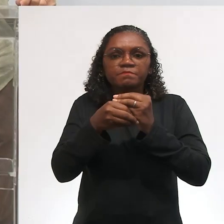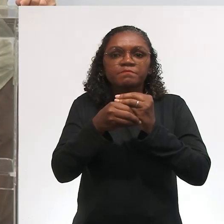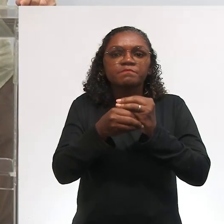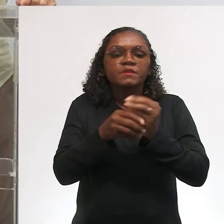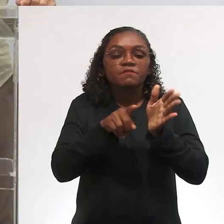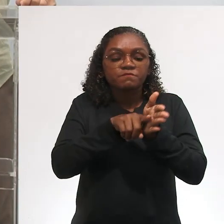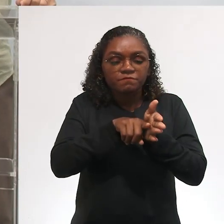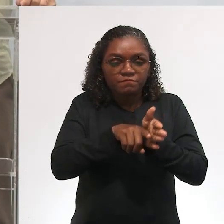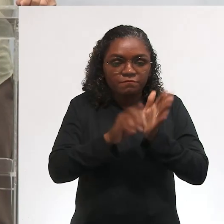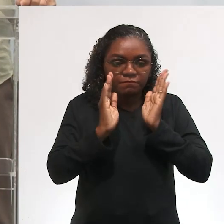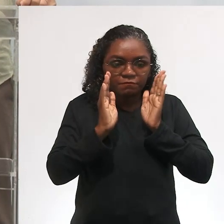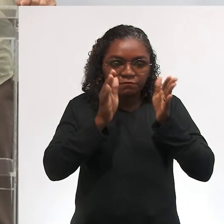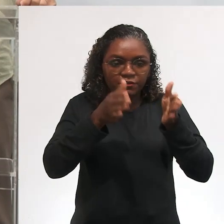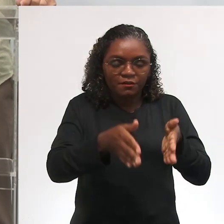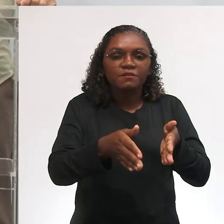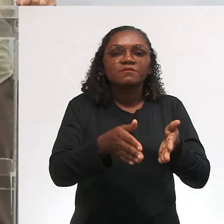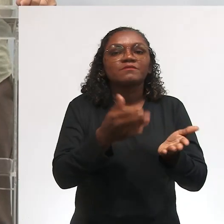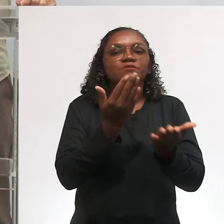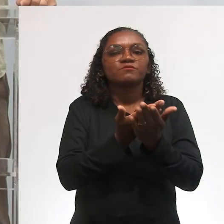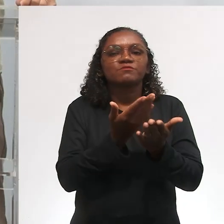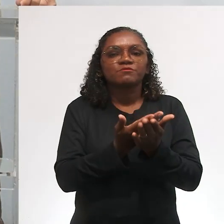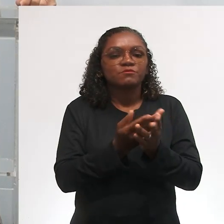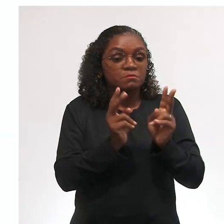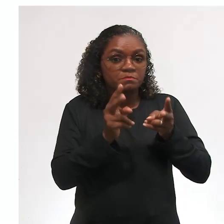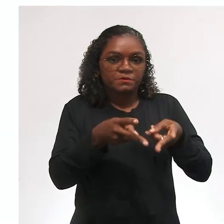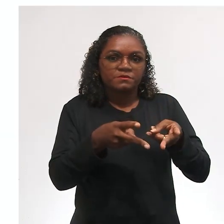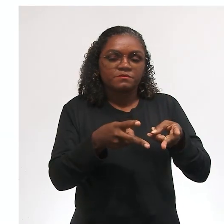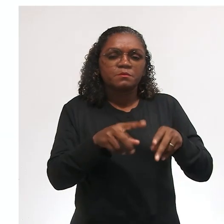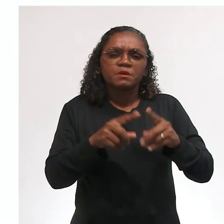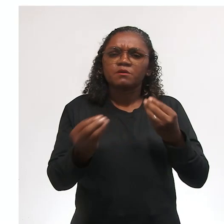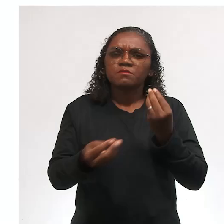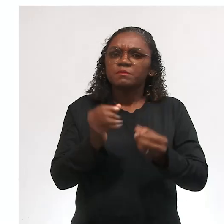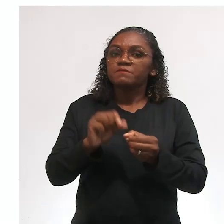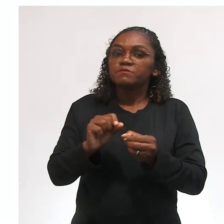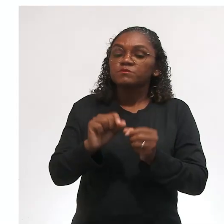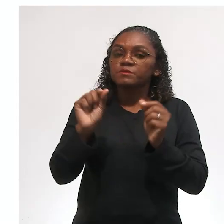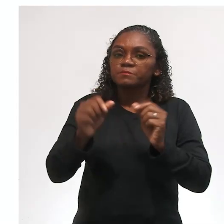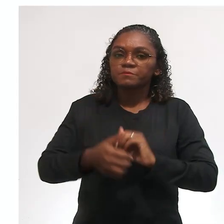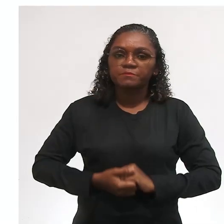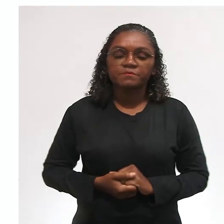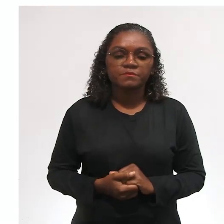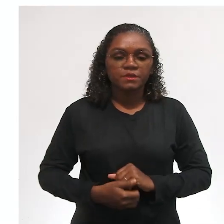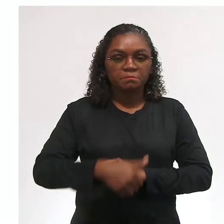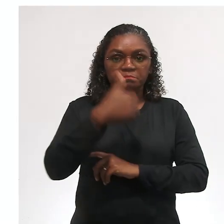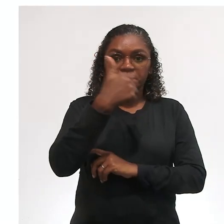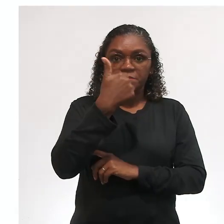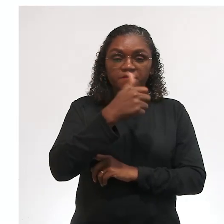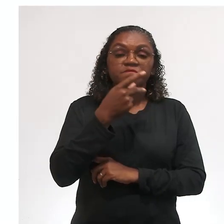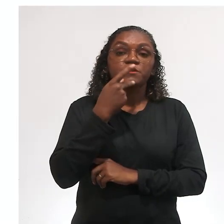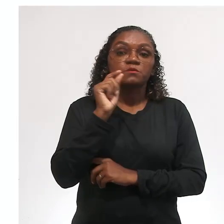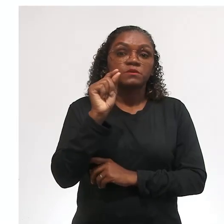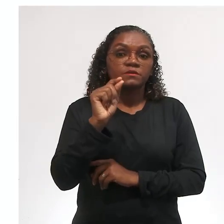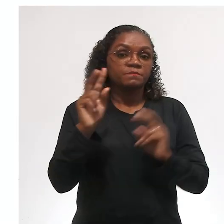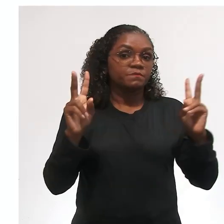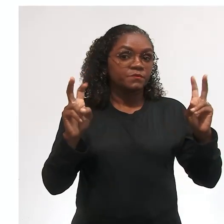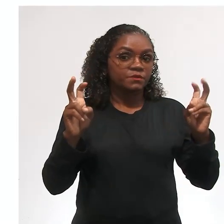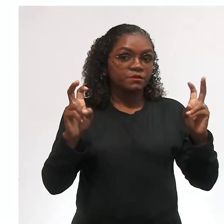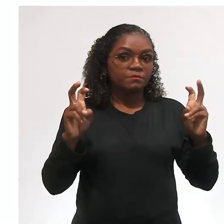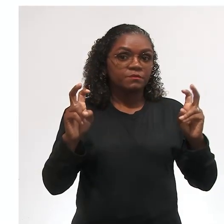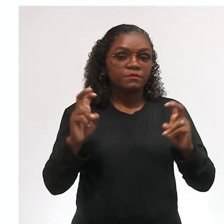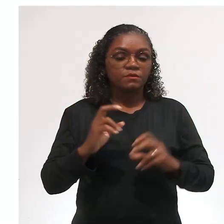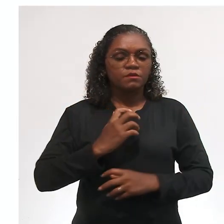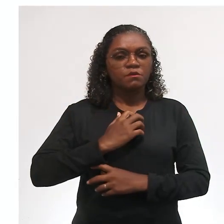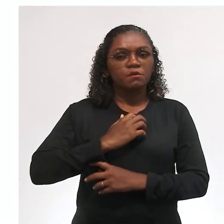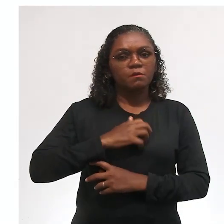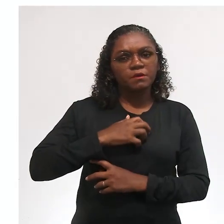pouco maior nesses estudos. Então, como é que ele se fez? Ele enfatizou que o comportamento é